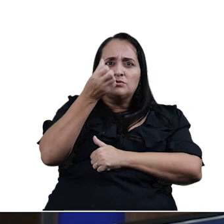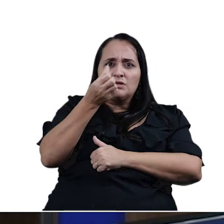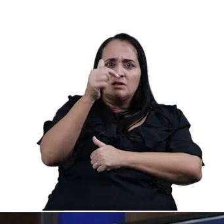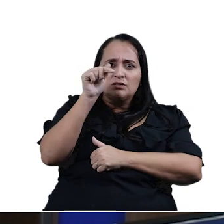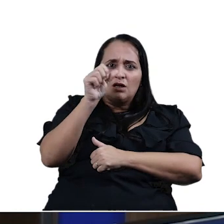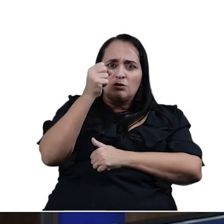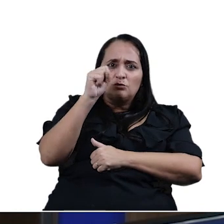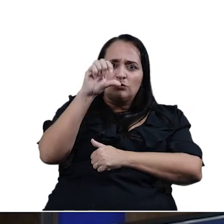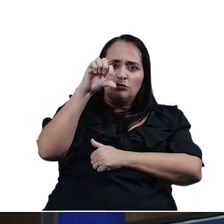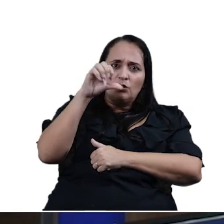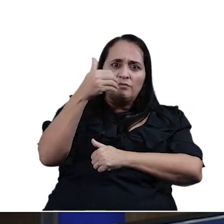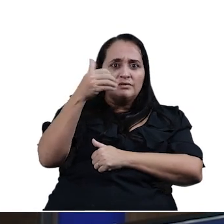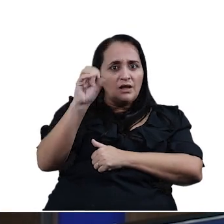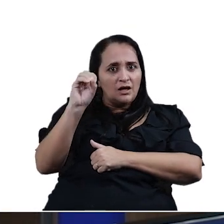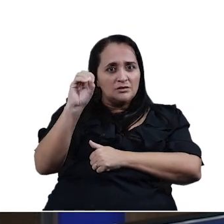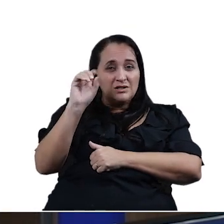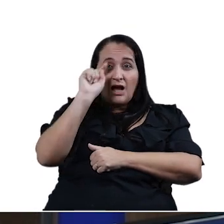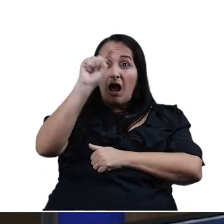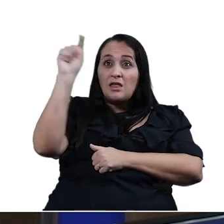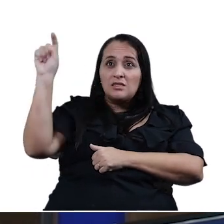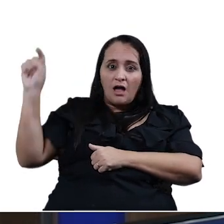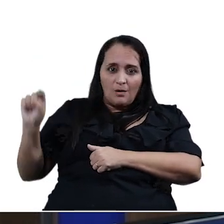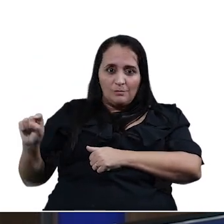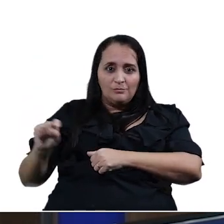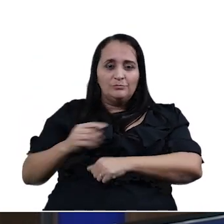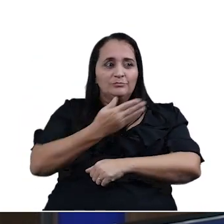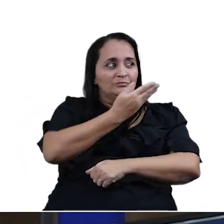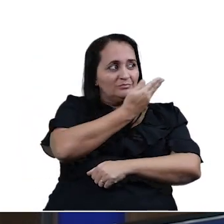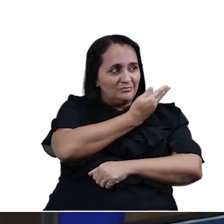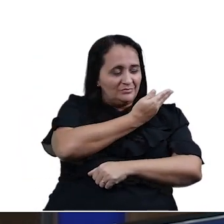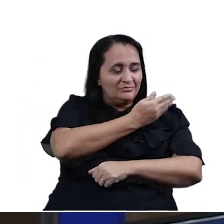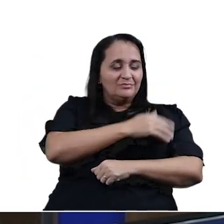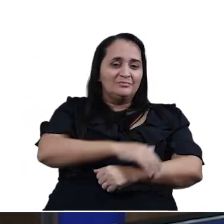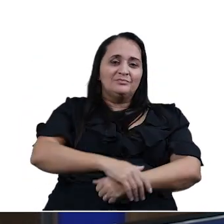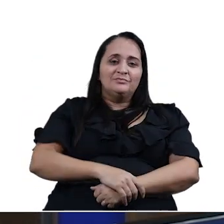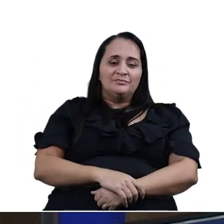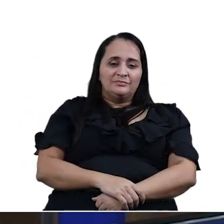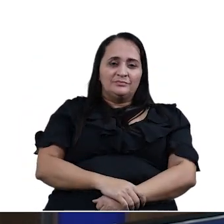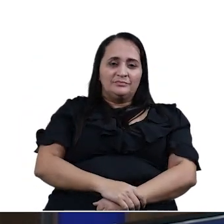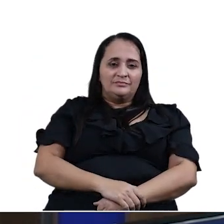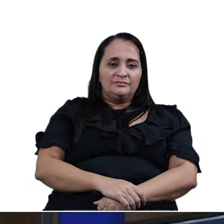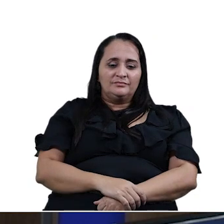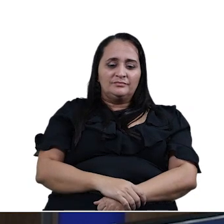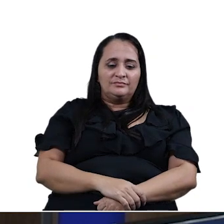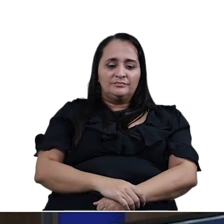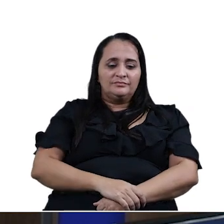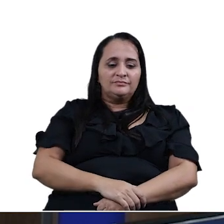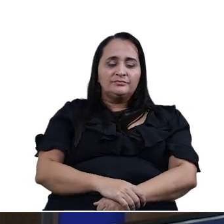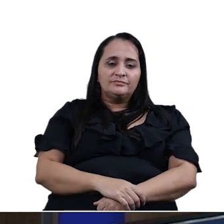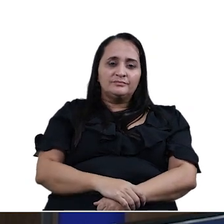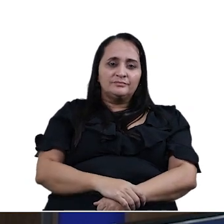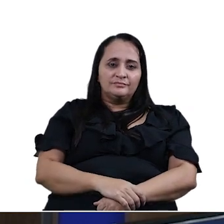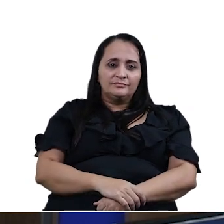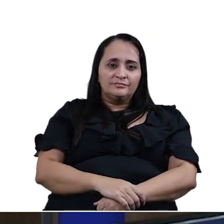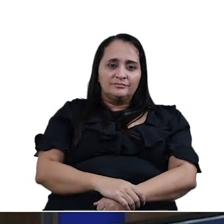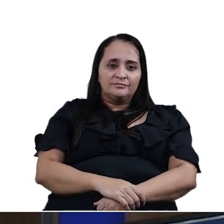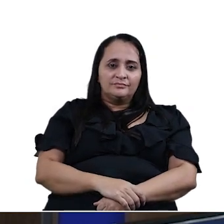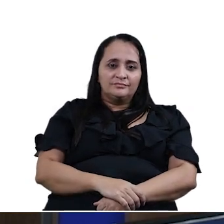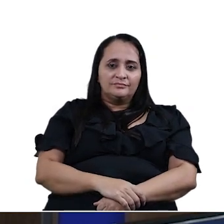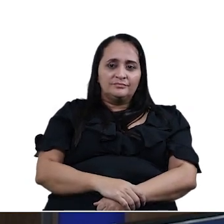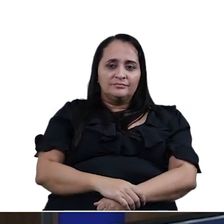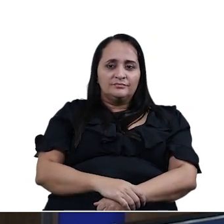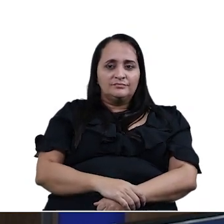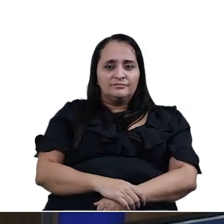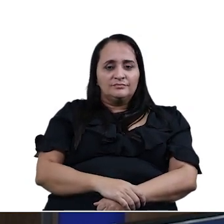7, 8, 9, 10. 1, 2, 3, 4, 5, 6, 7, 8, 9, 10. 1,